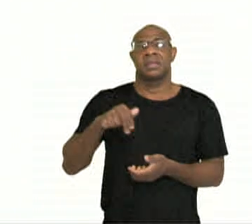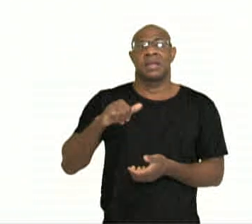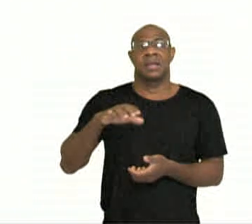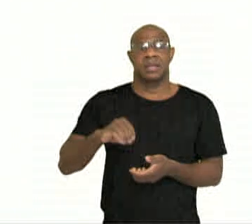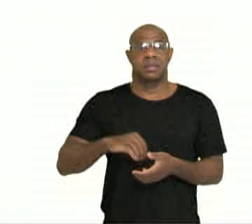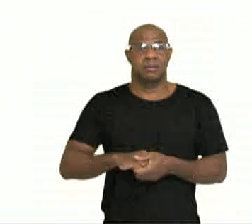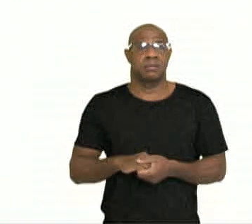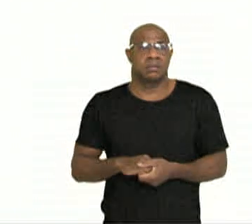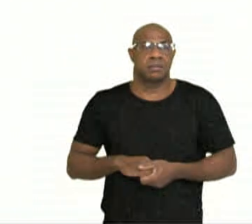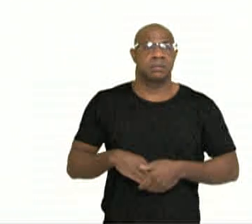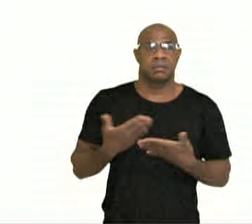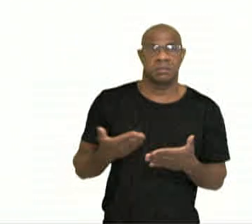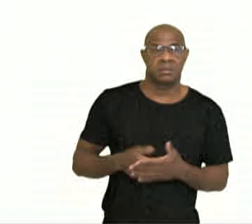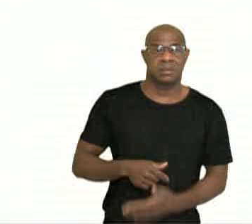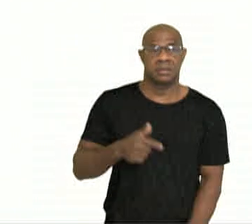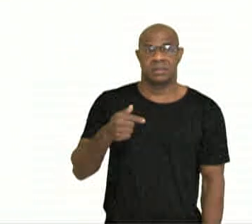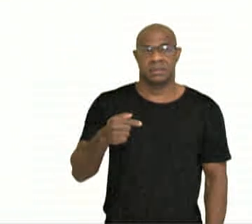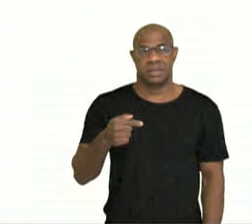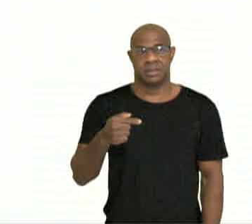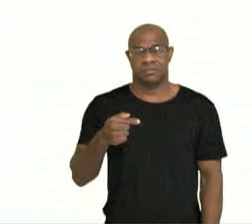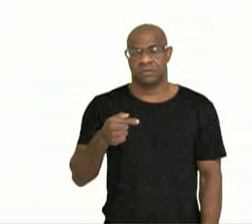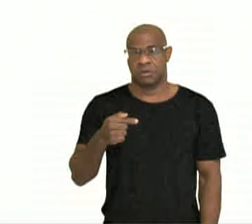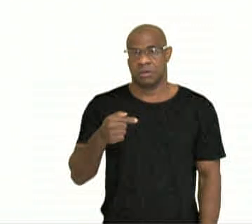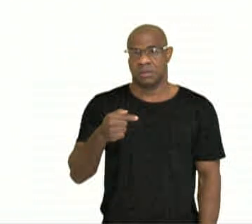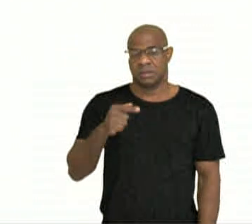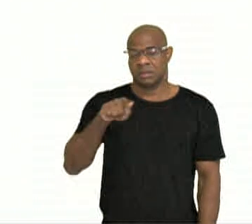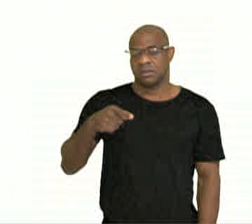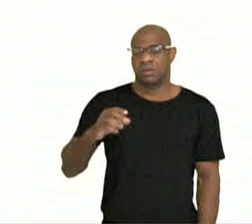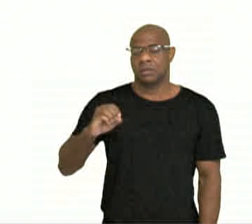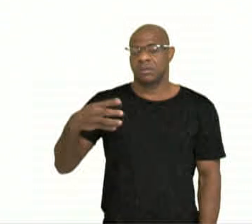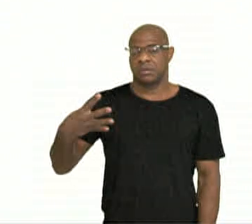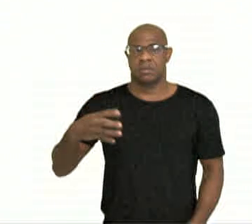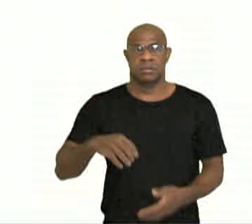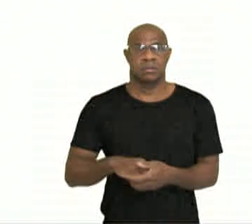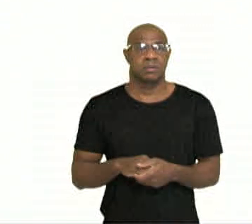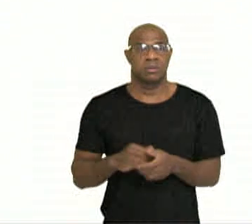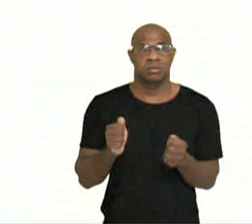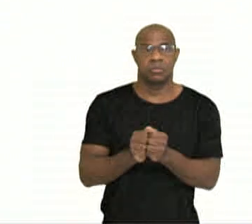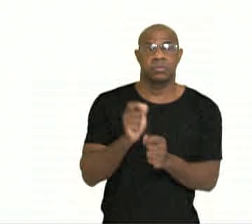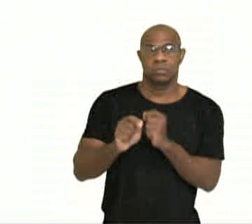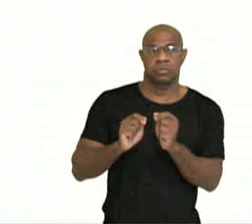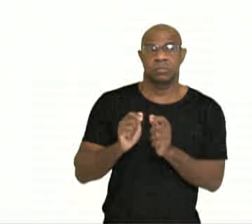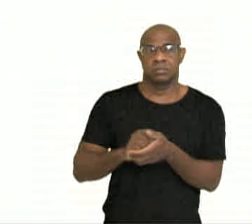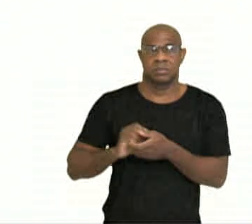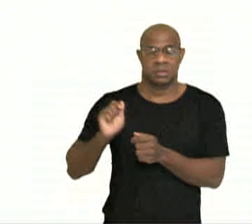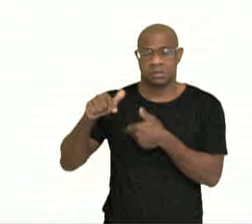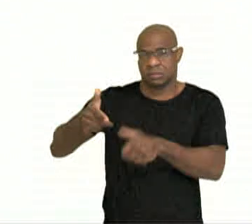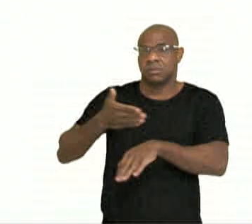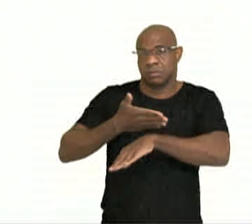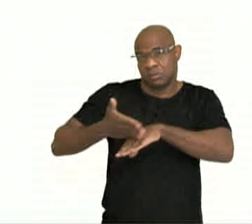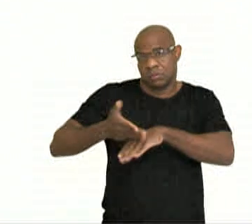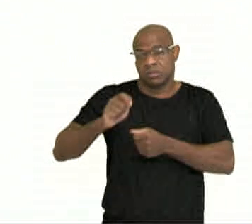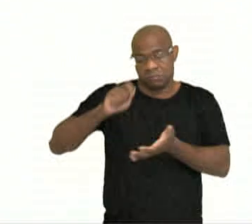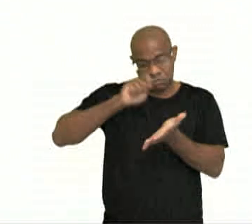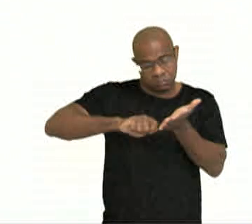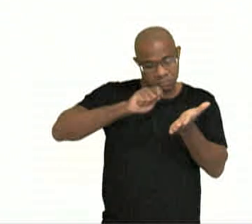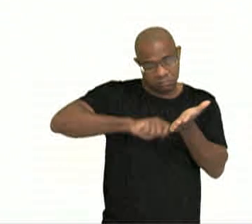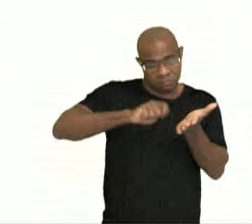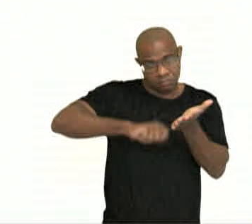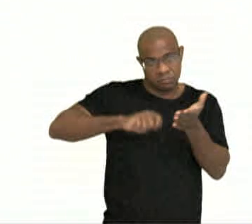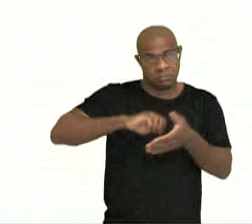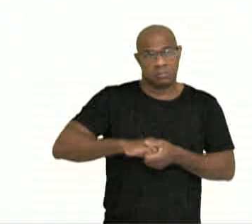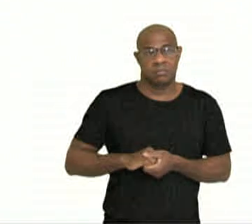11/4/2008, às 7h04. Juntamente ao tradicional hábito de escrever,